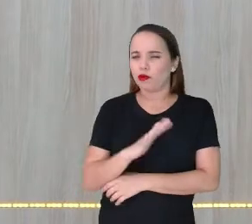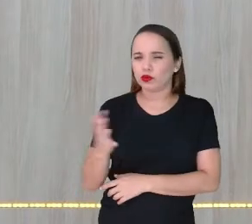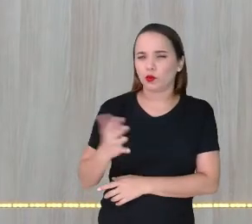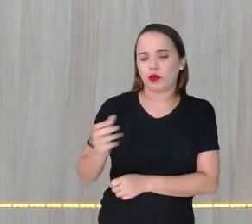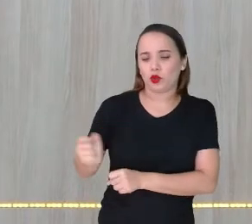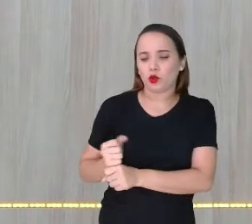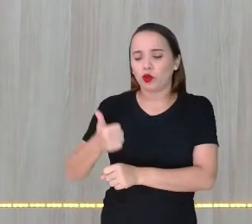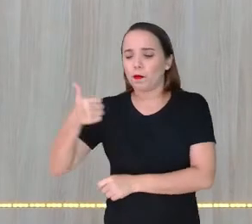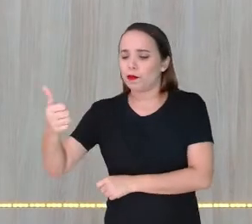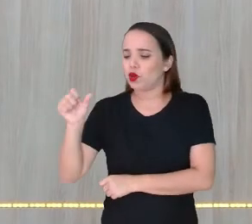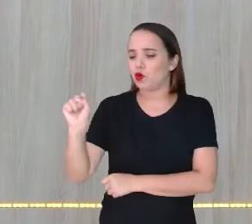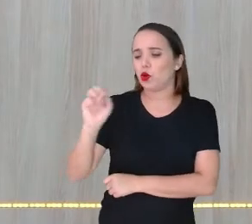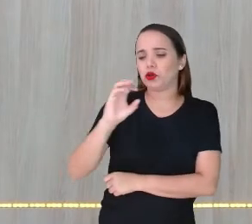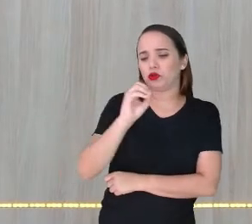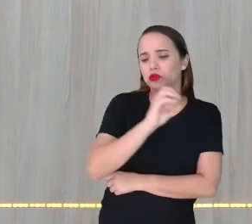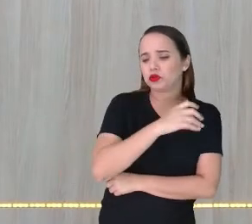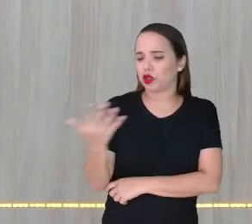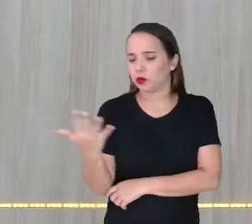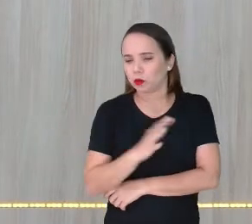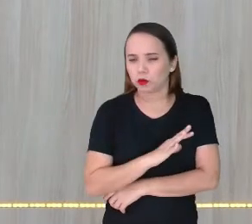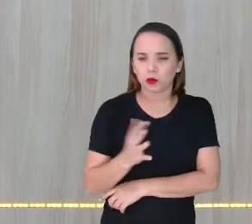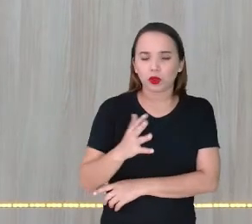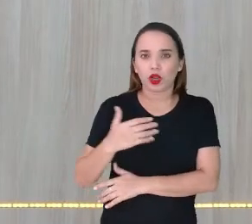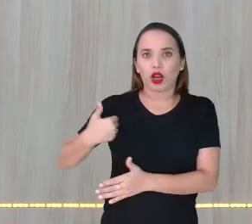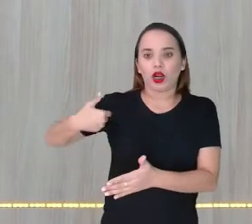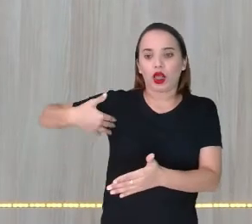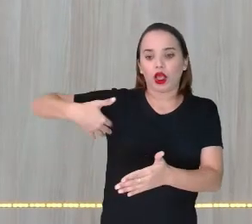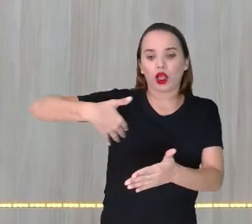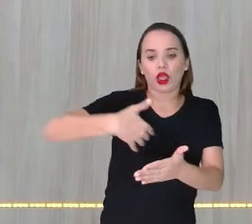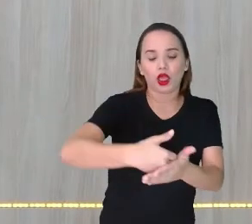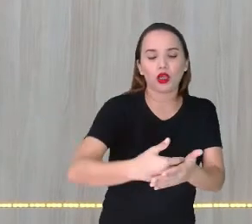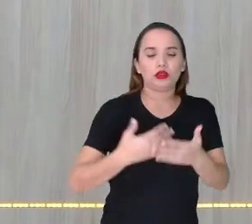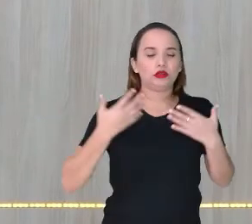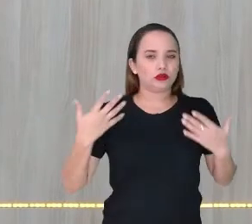né? Porque a dança, quando ela iniciou, ela